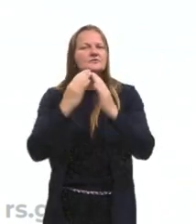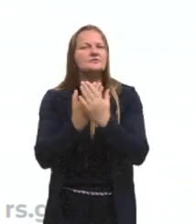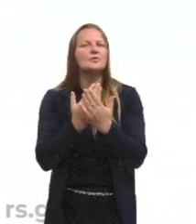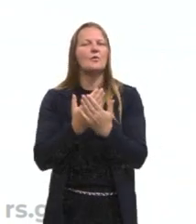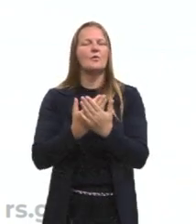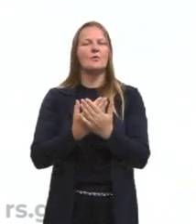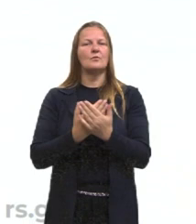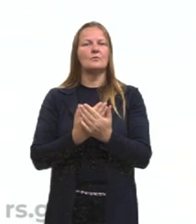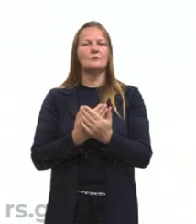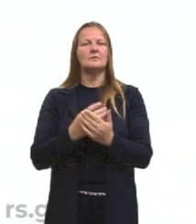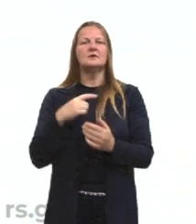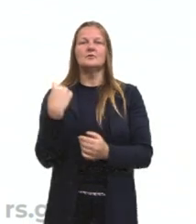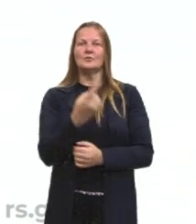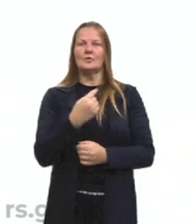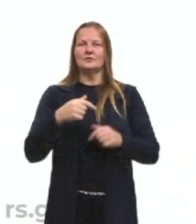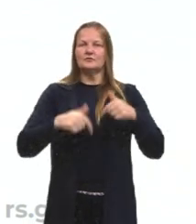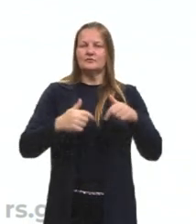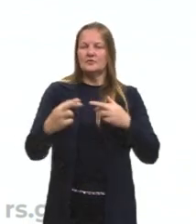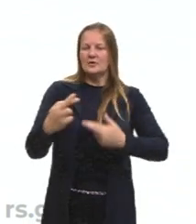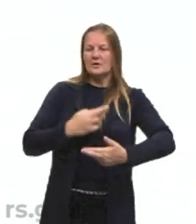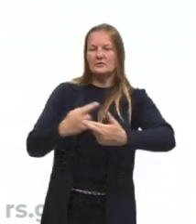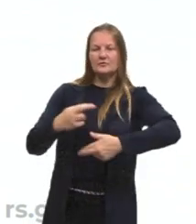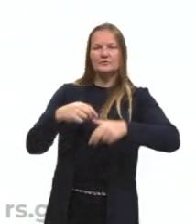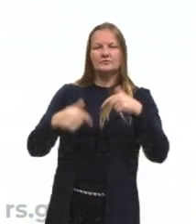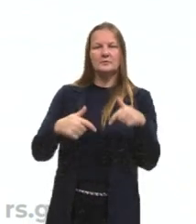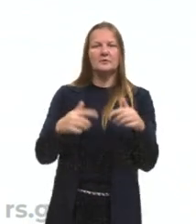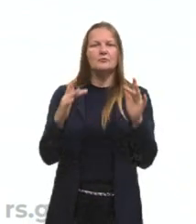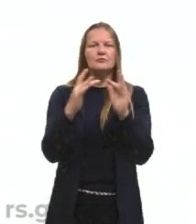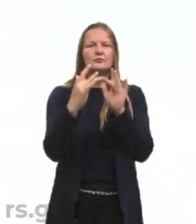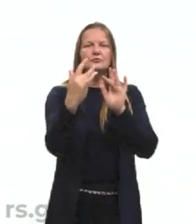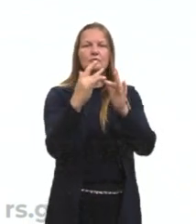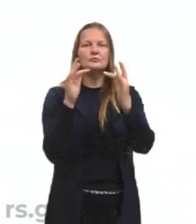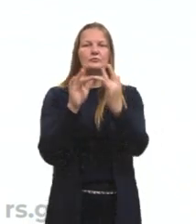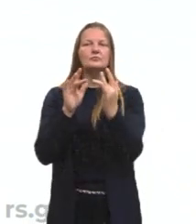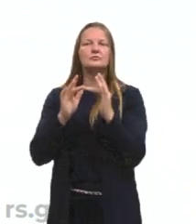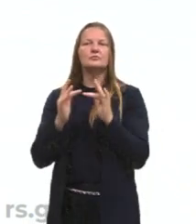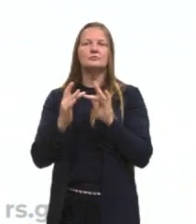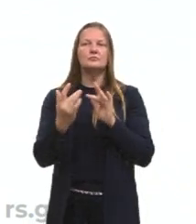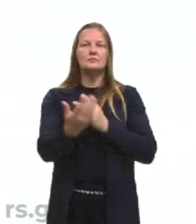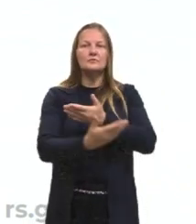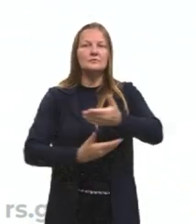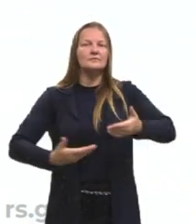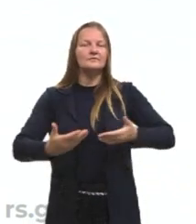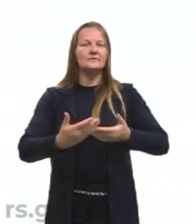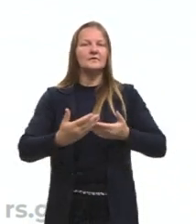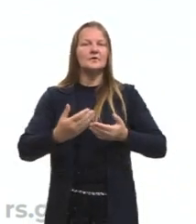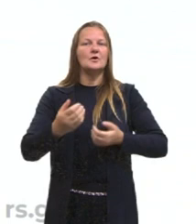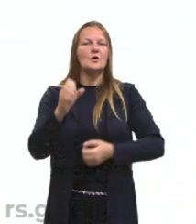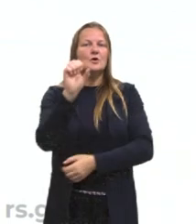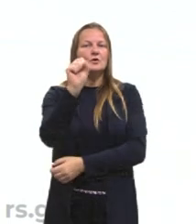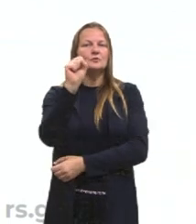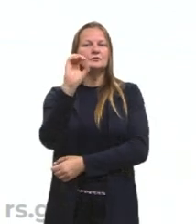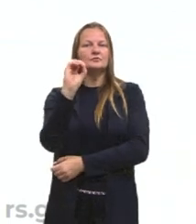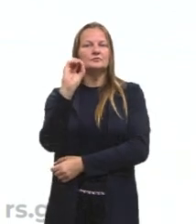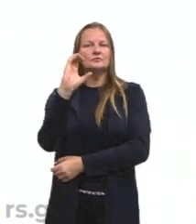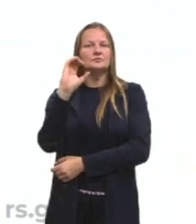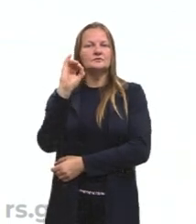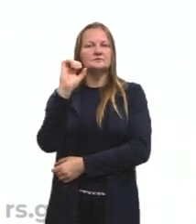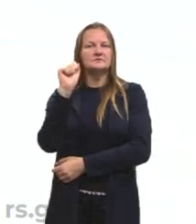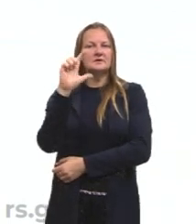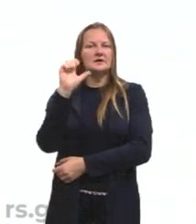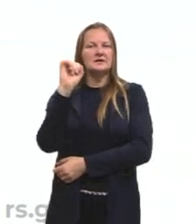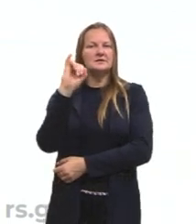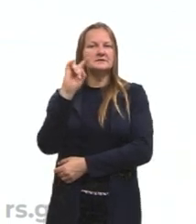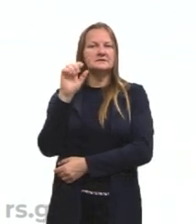né o nosso trabalho como esses contatos como essa essa socialização vai nos